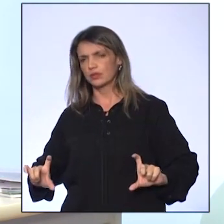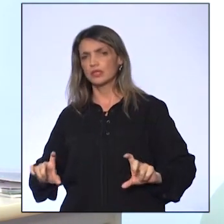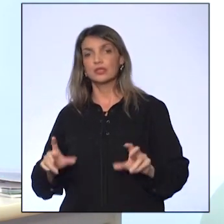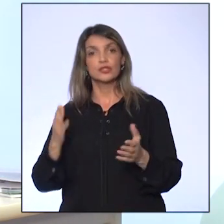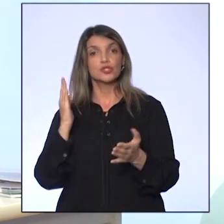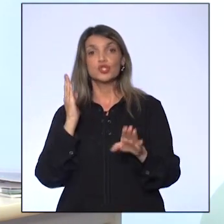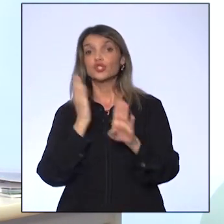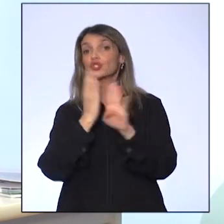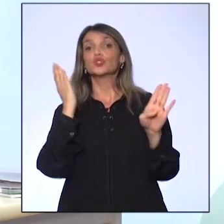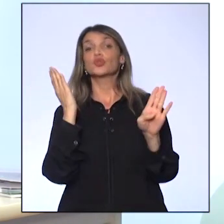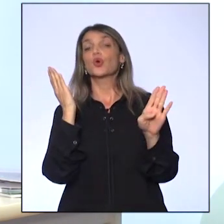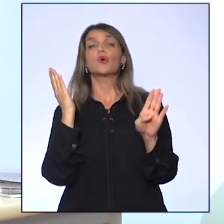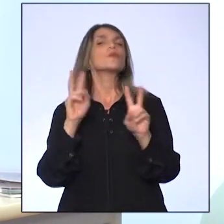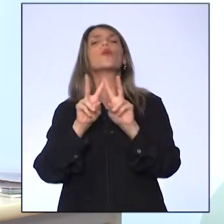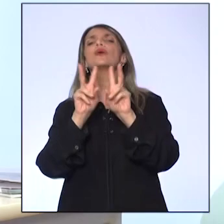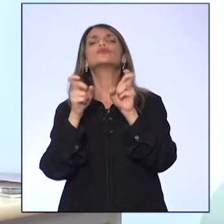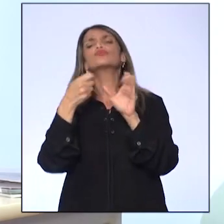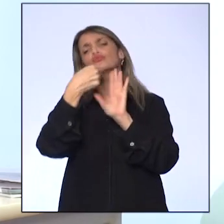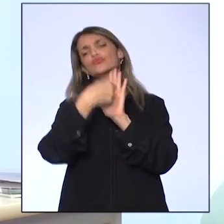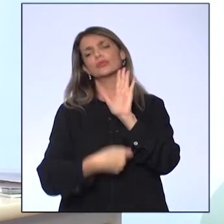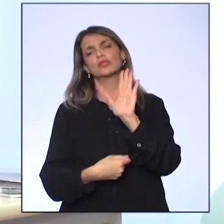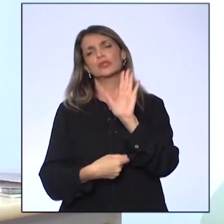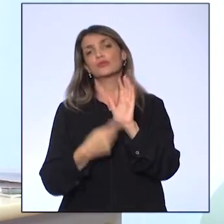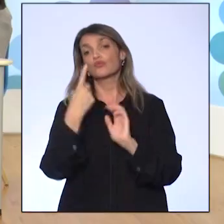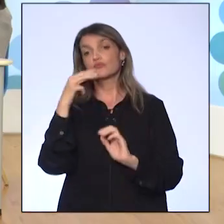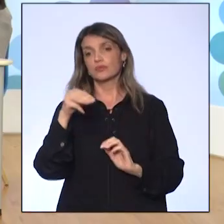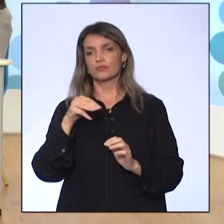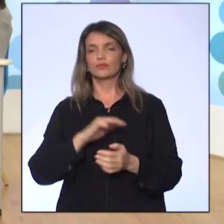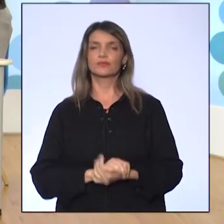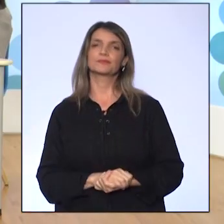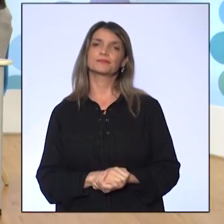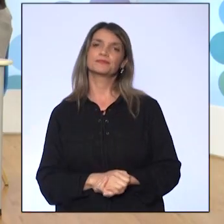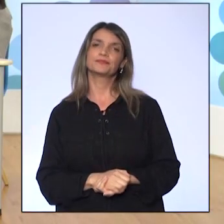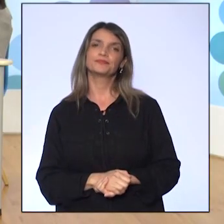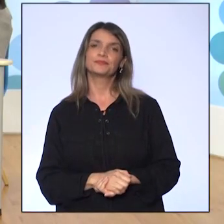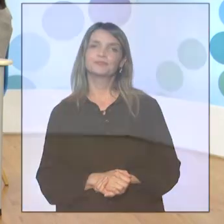texto, ok? Então, vocês têm 1 minuto para dar uma olhadinha aí.